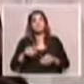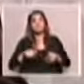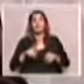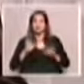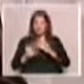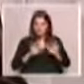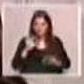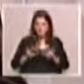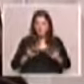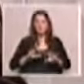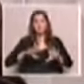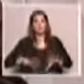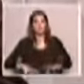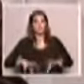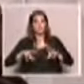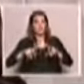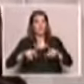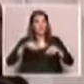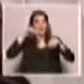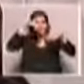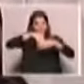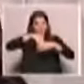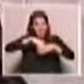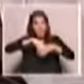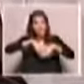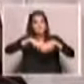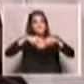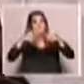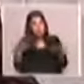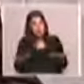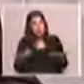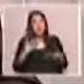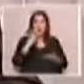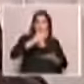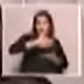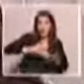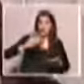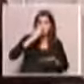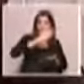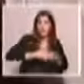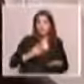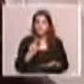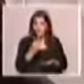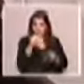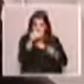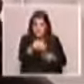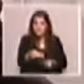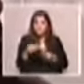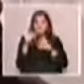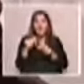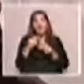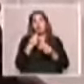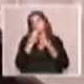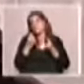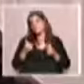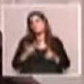evolui do exterior para o interior, nós, ao fazermos uma fatia, digamos, temos a plenitude de sabores que ocorre. É